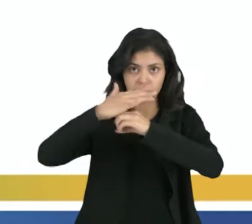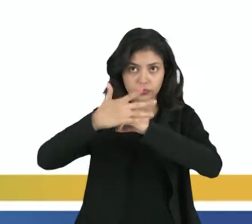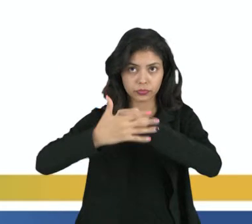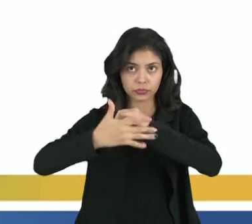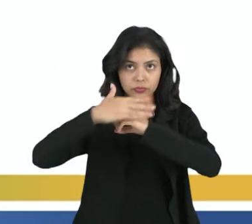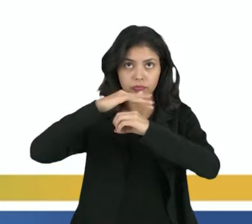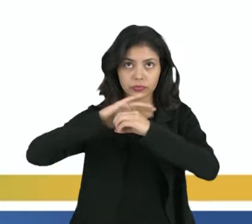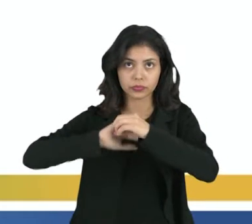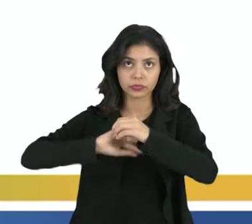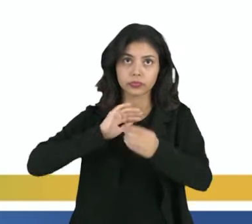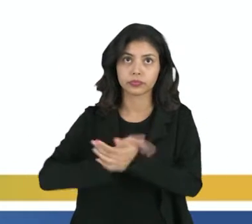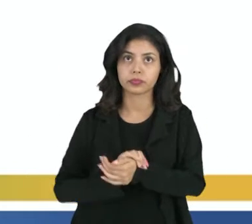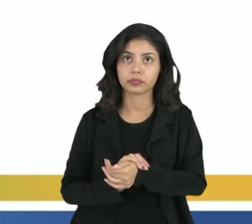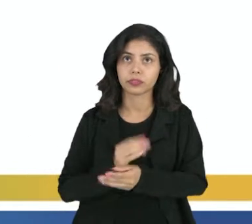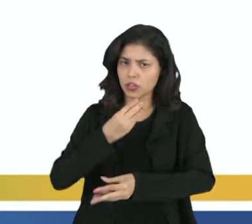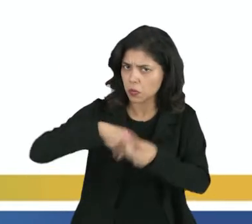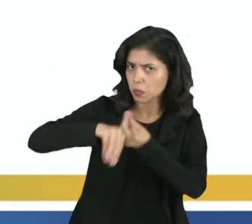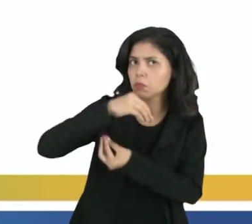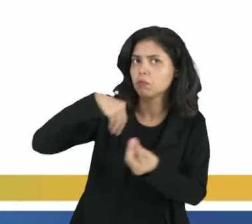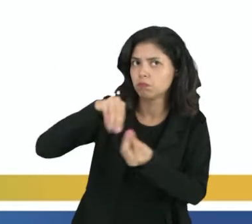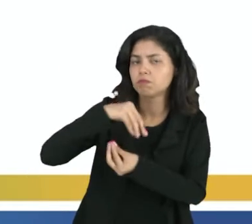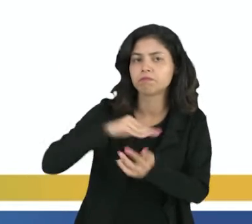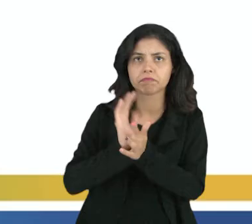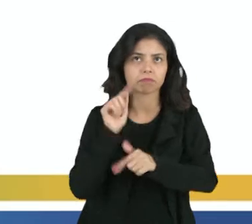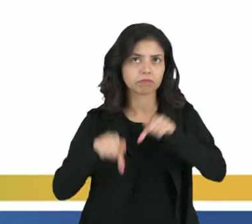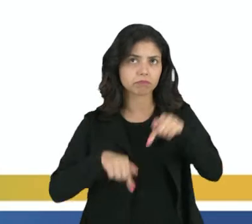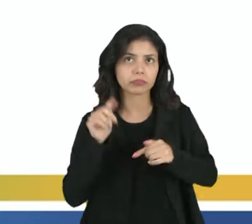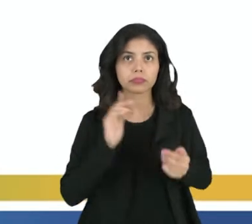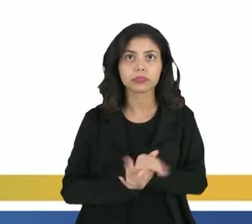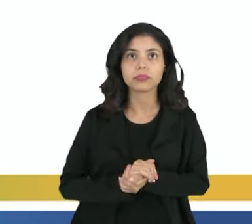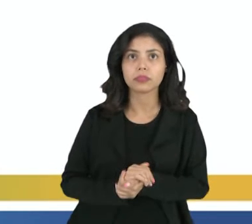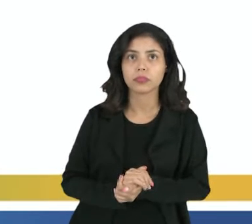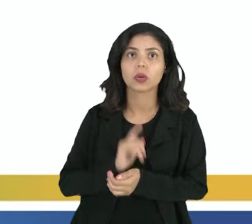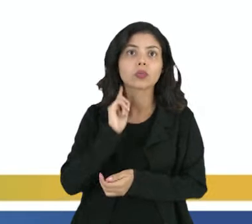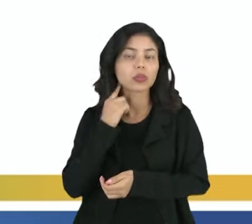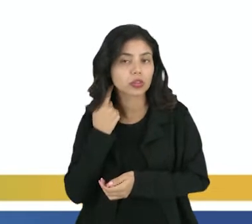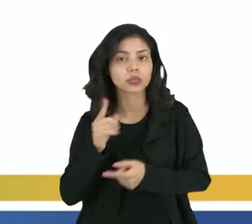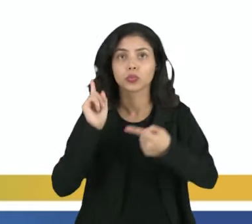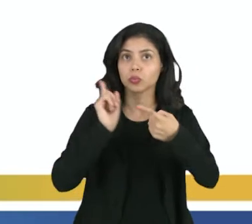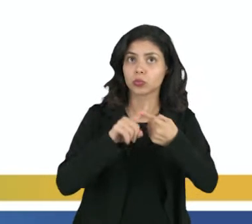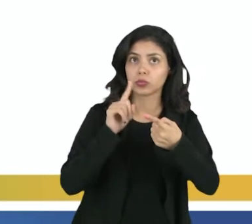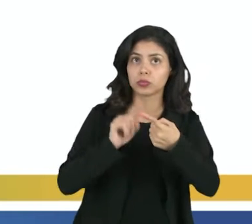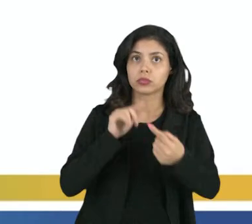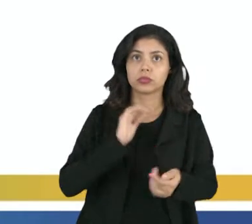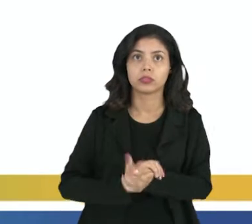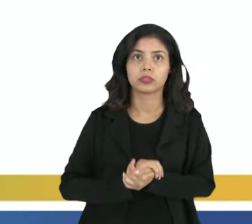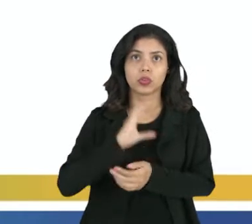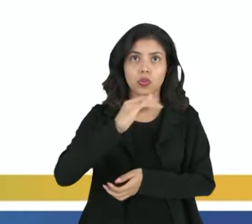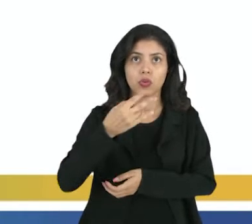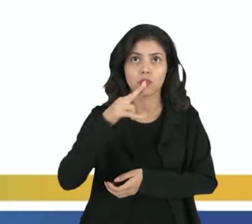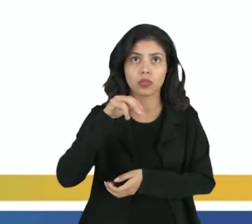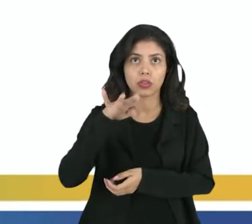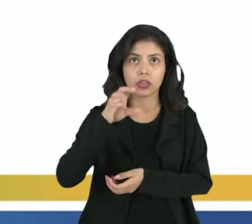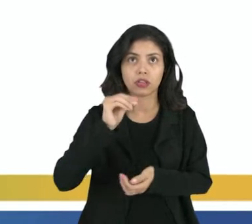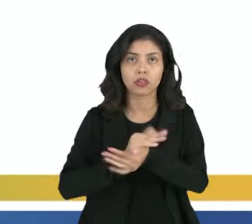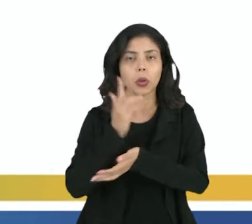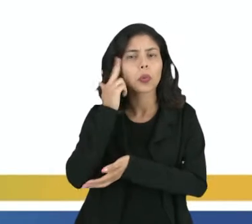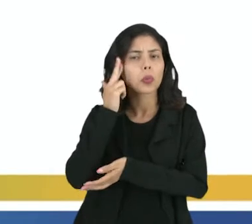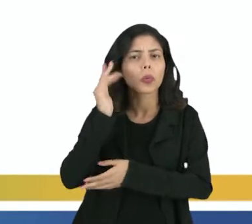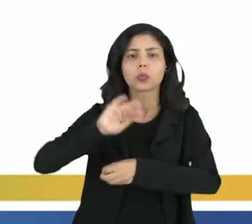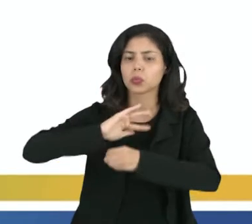atmosfera através de reações químicas entre poluentes primários e os componentes